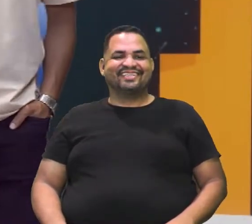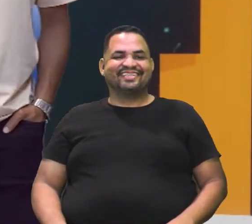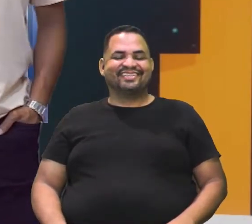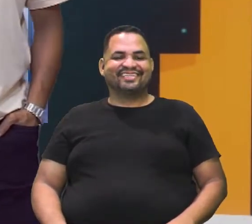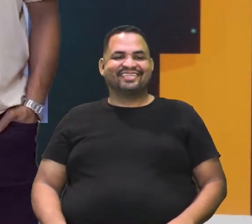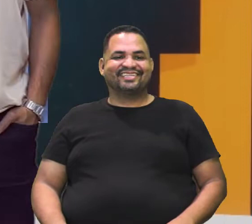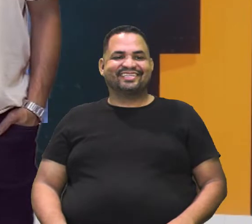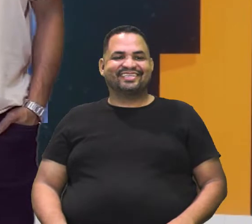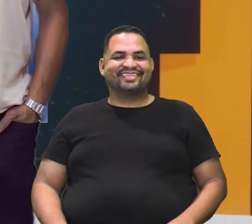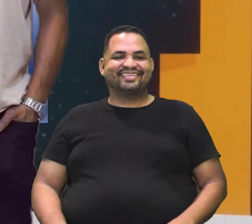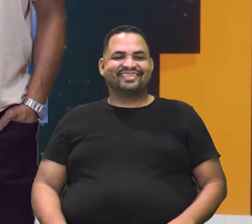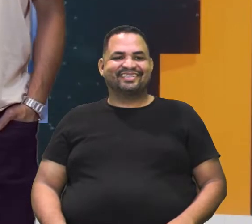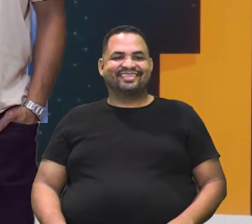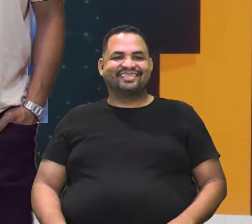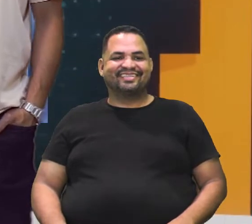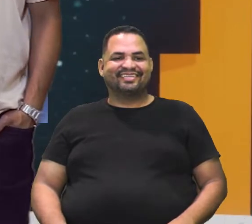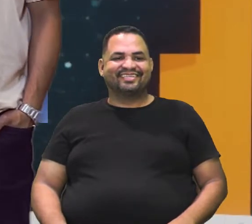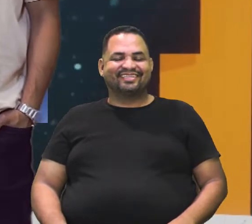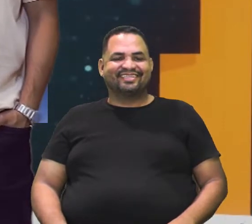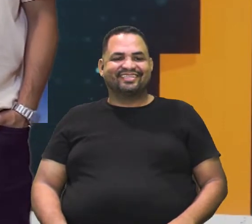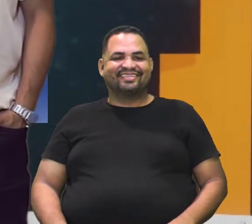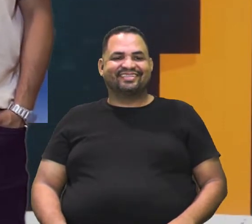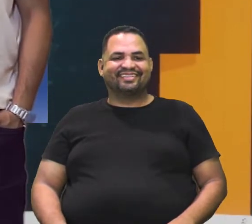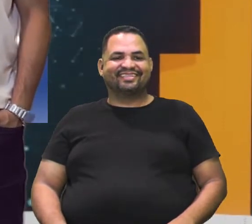Ai, gente. E aí?